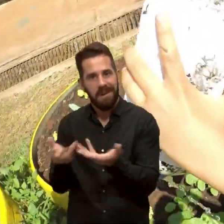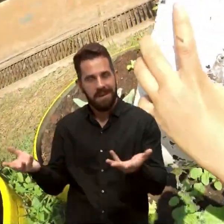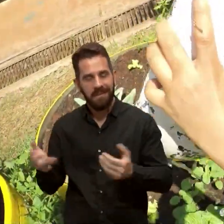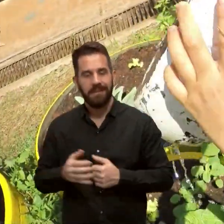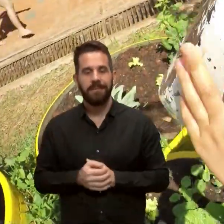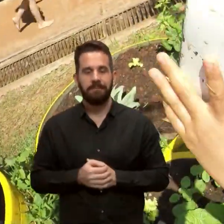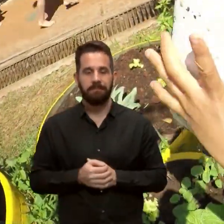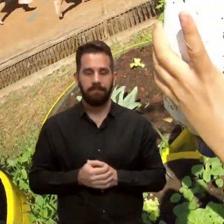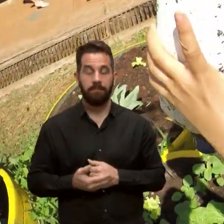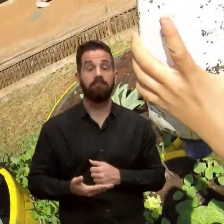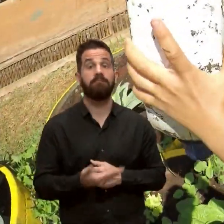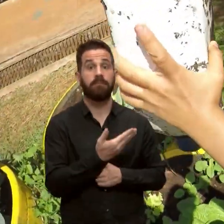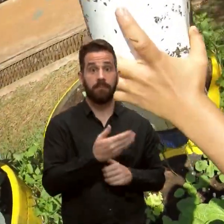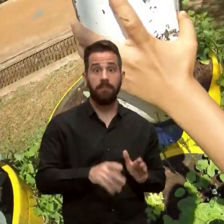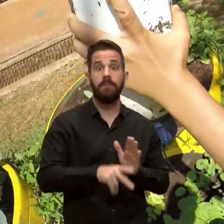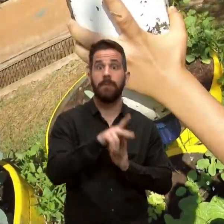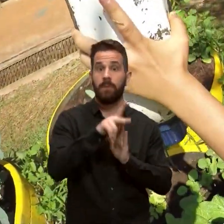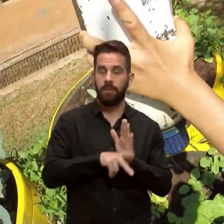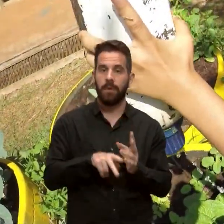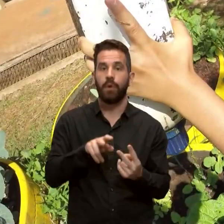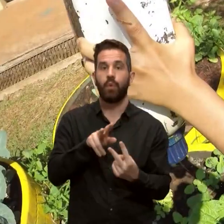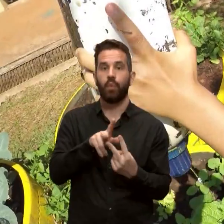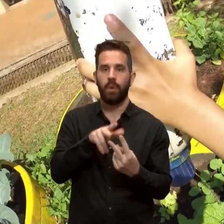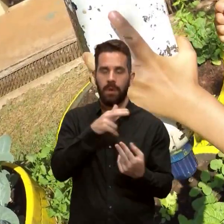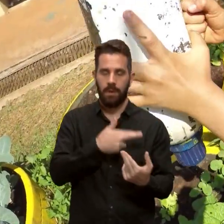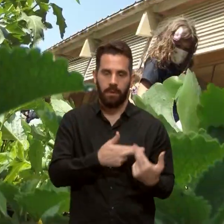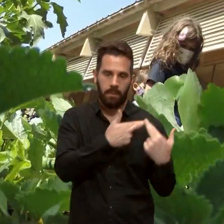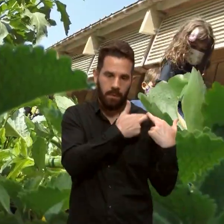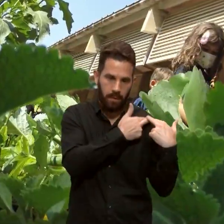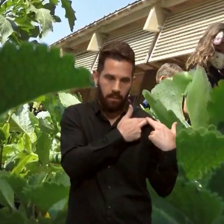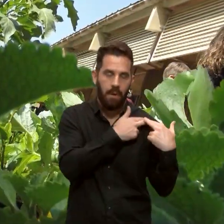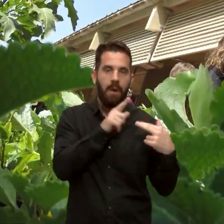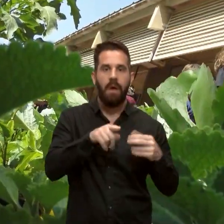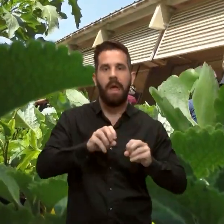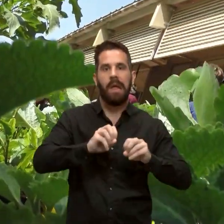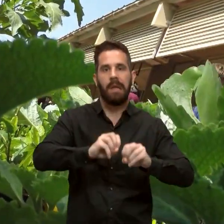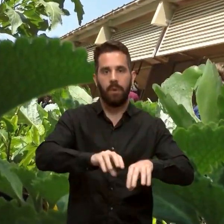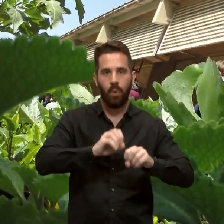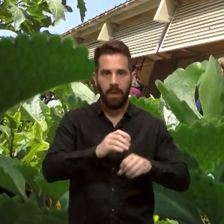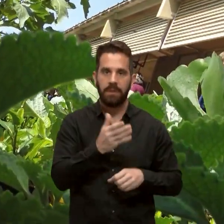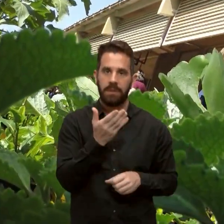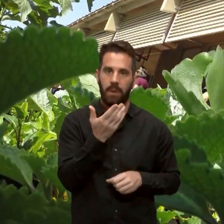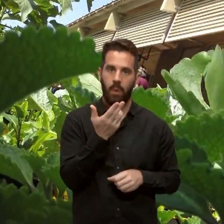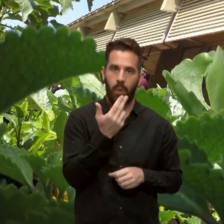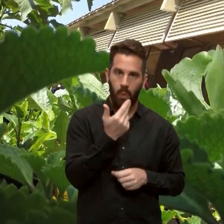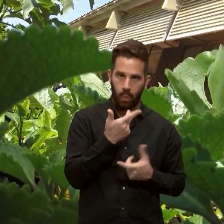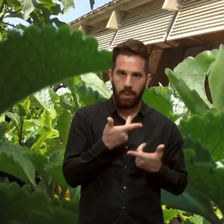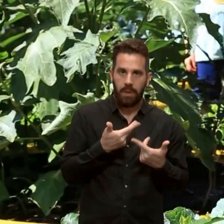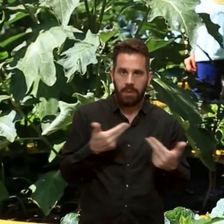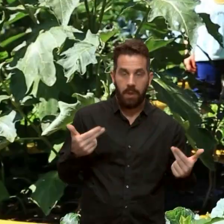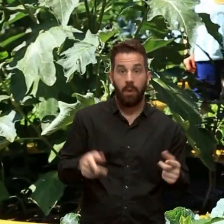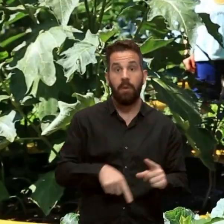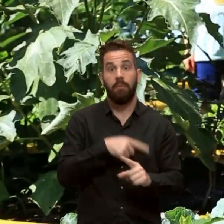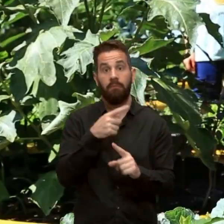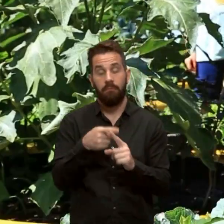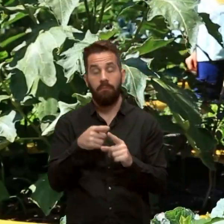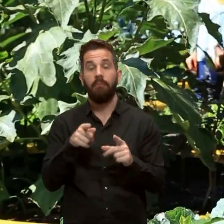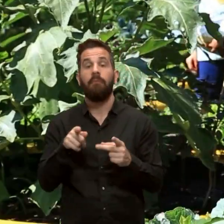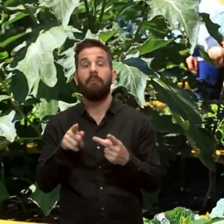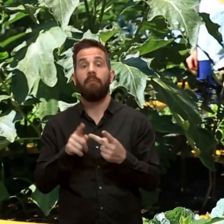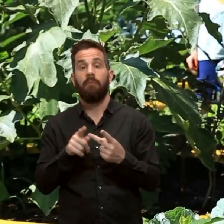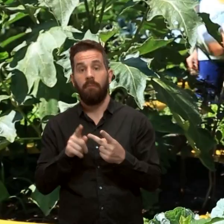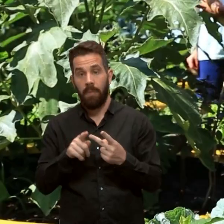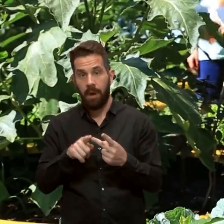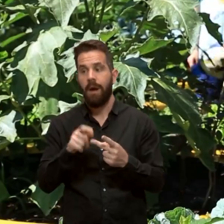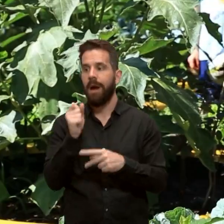assume duas responsabilidades: educação nutricional e ambiental, e inclui as famílias das